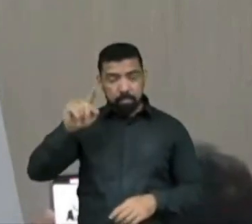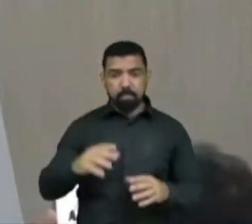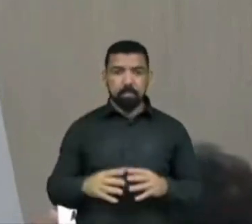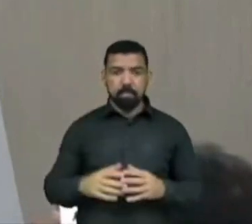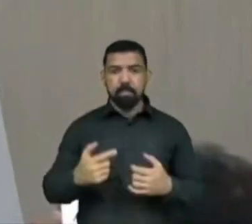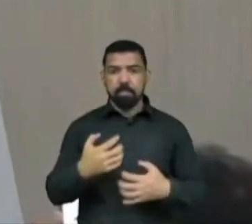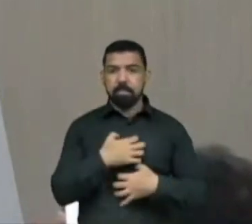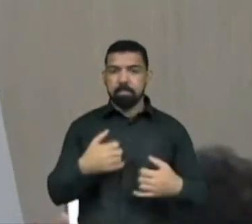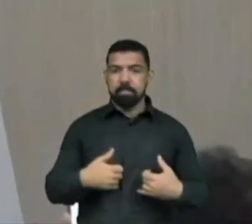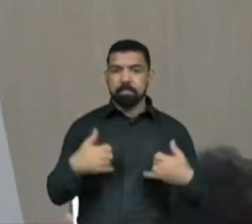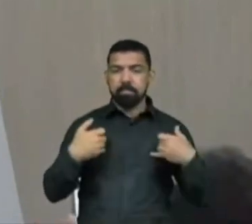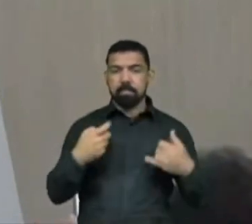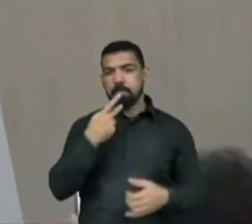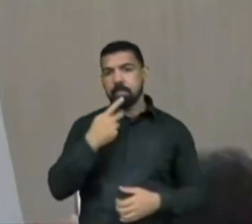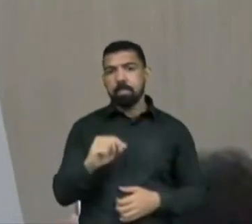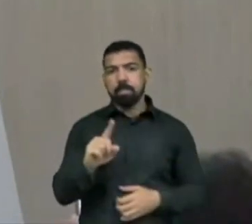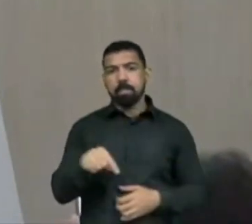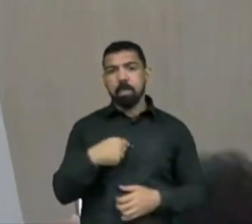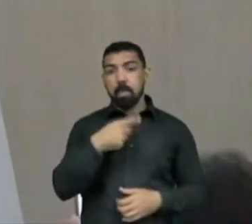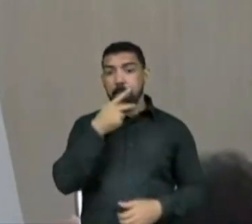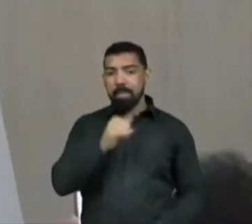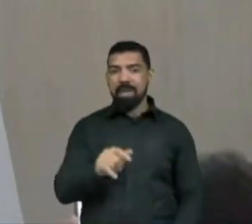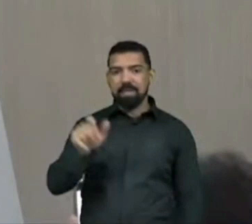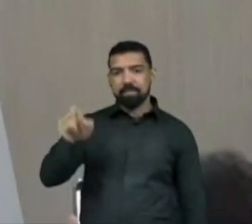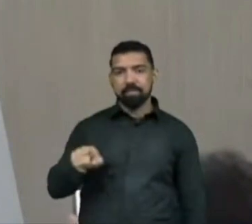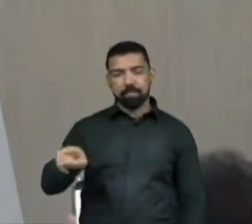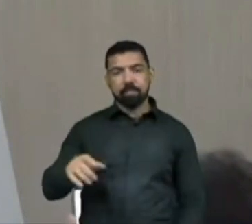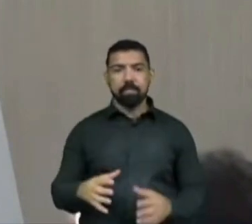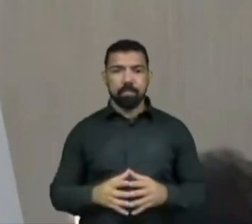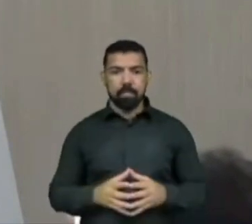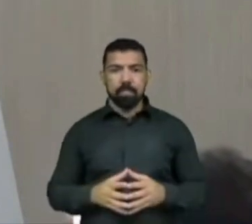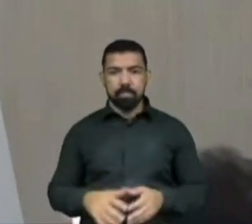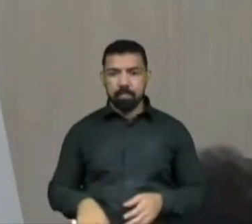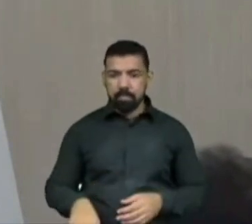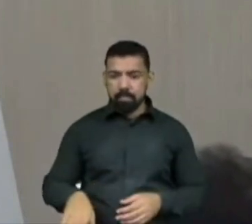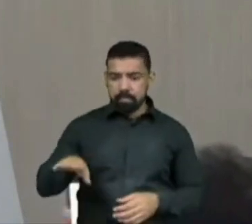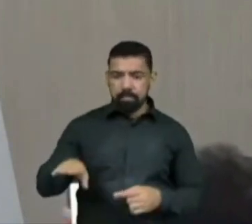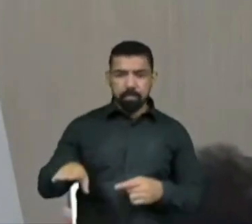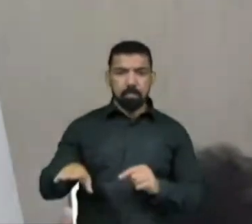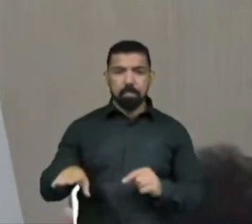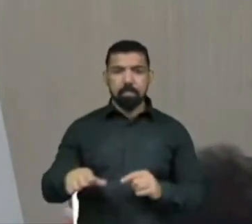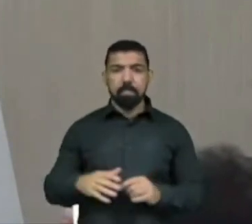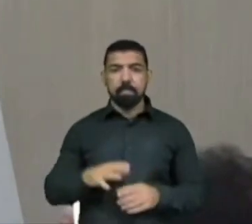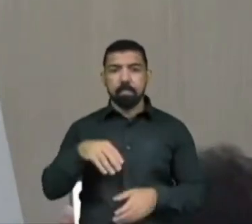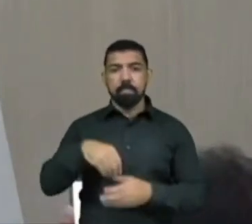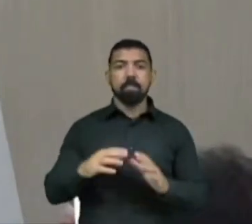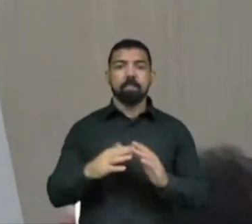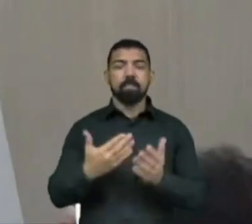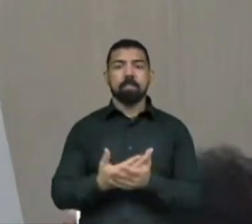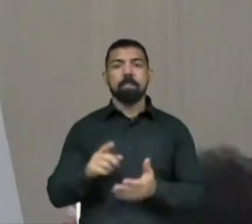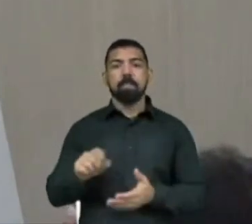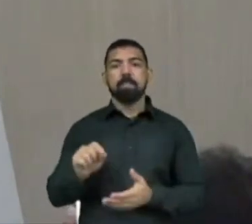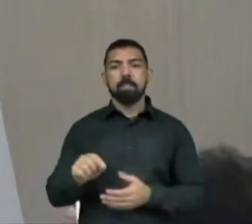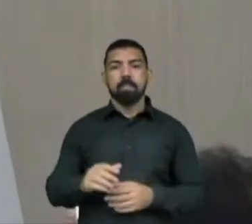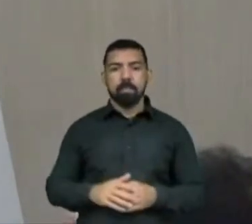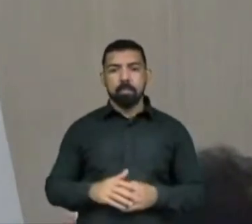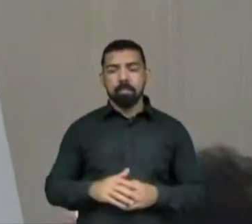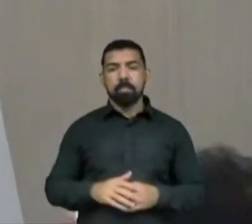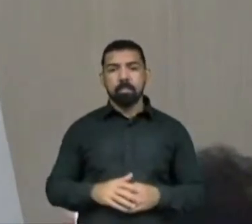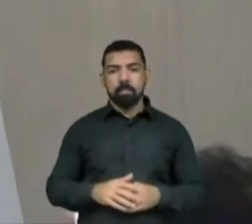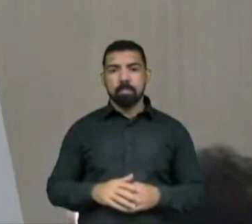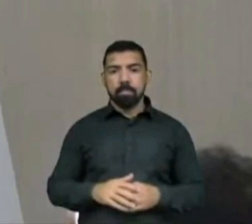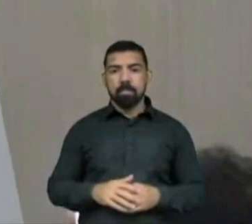orgulho de dizer que sou pai do André. Criança, ele era considerado na escola como colecionador de 10.